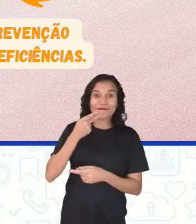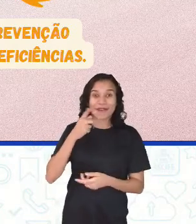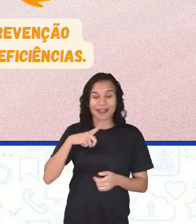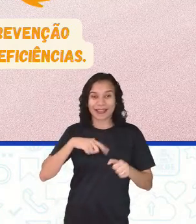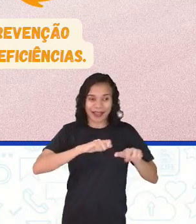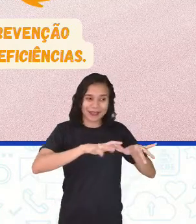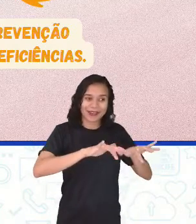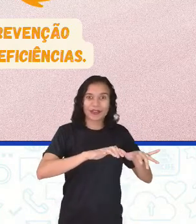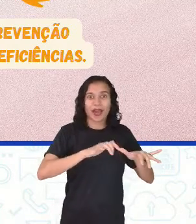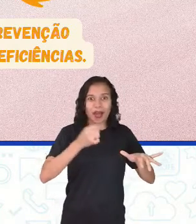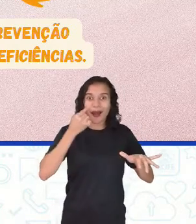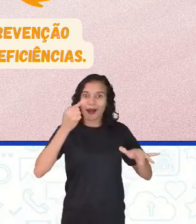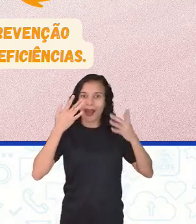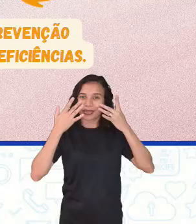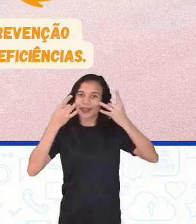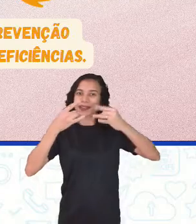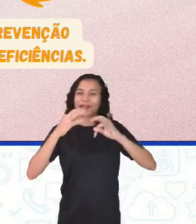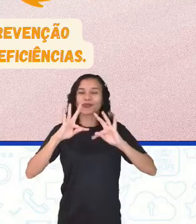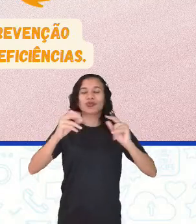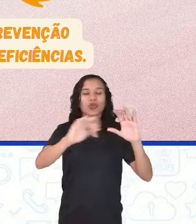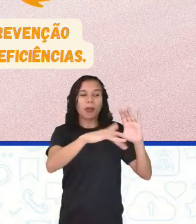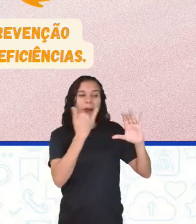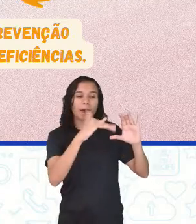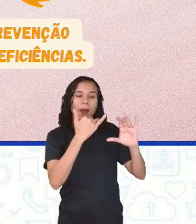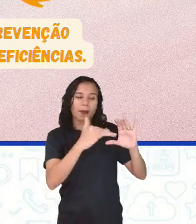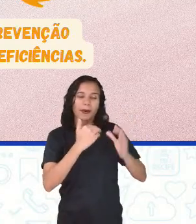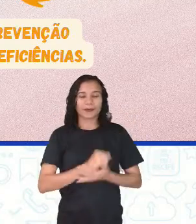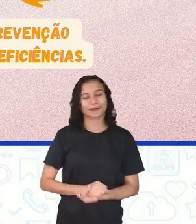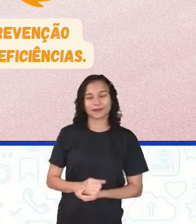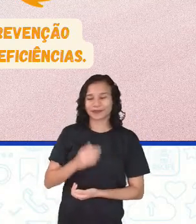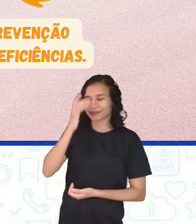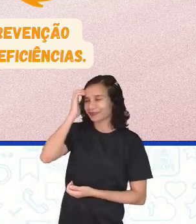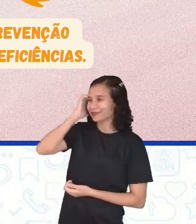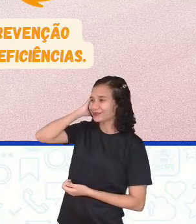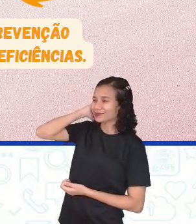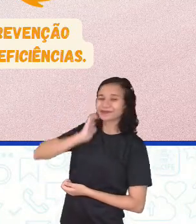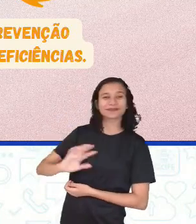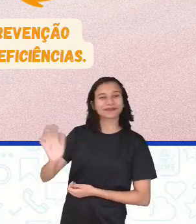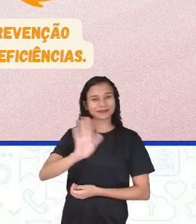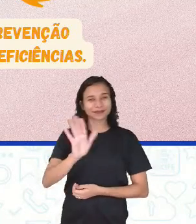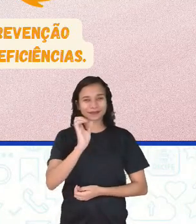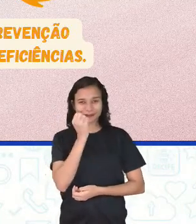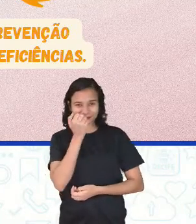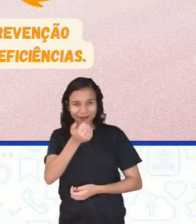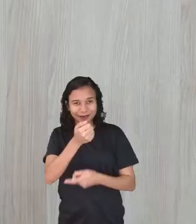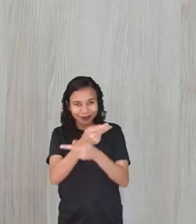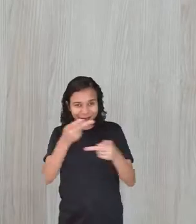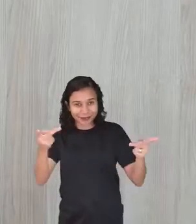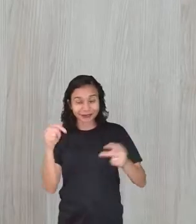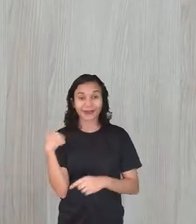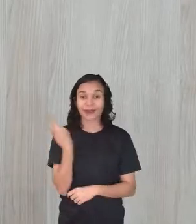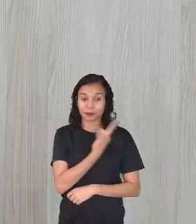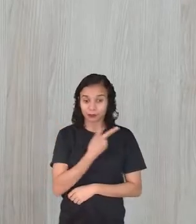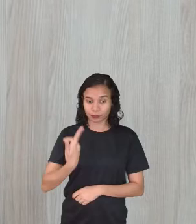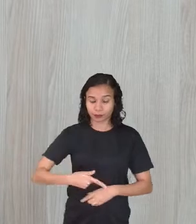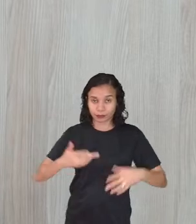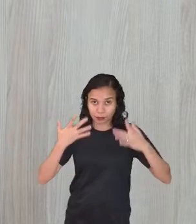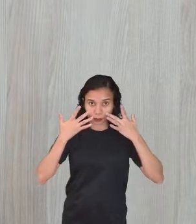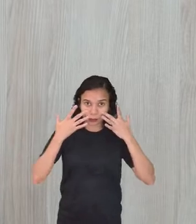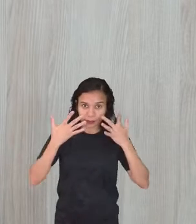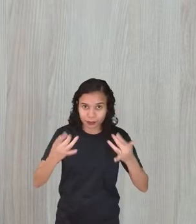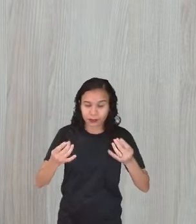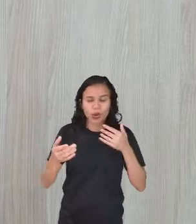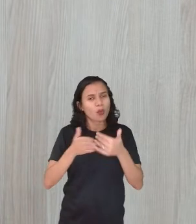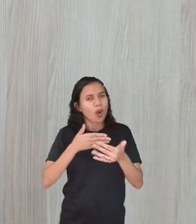no chat, atento a tudo que vocês estão colocando. Olá, pessoal, tudo bem com vocês? Então, estamos aqui já atentos, viu, para